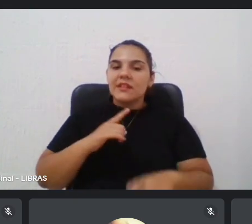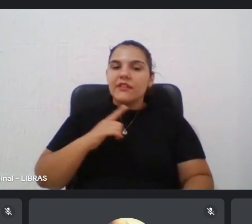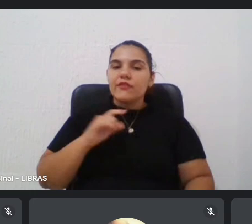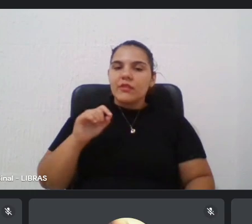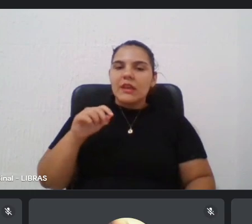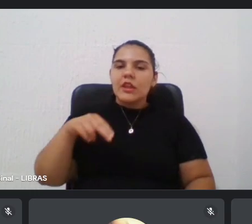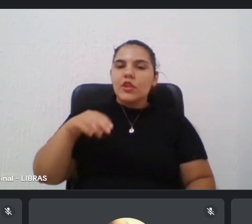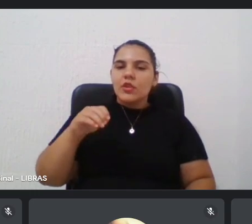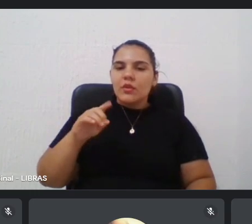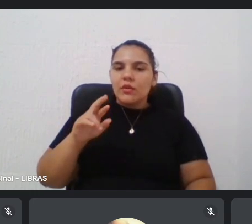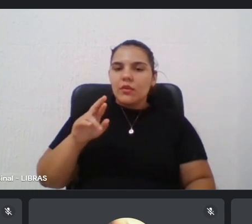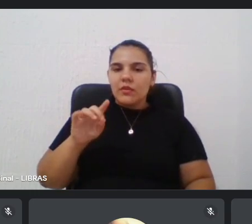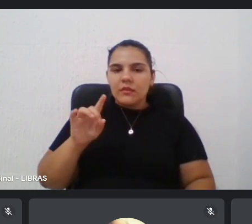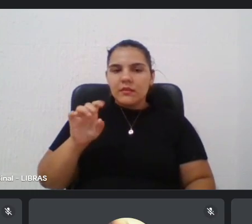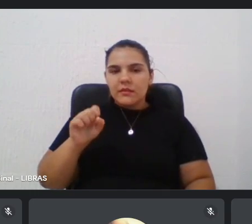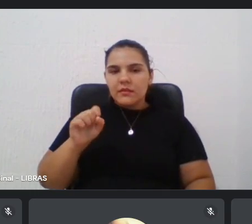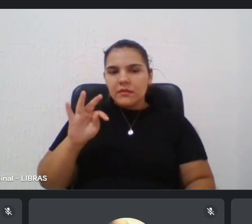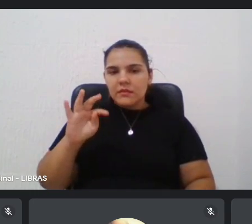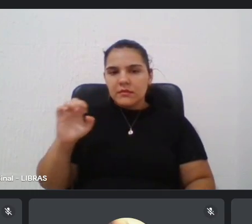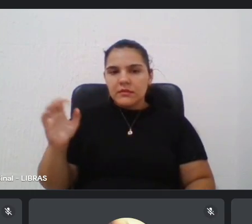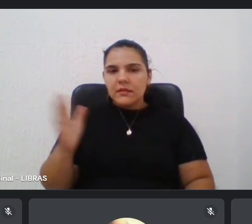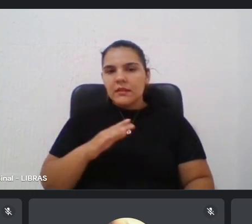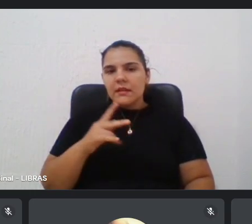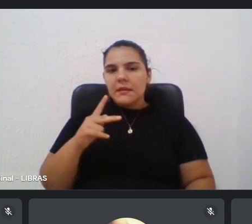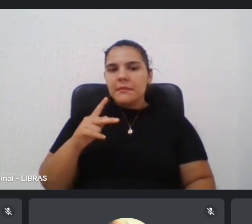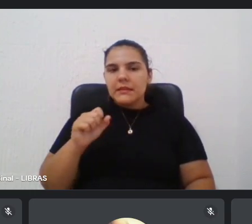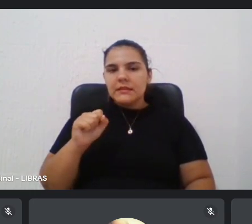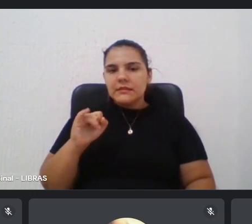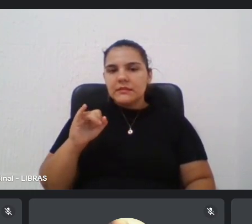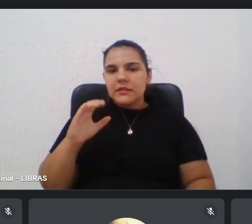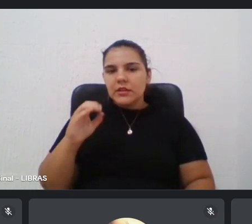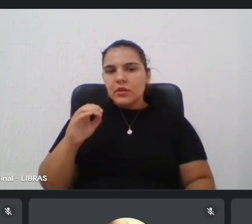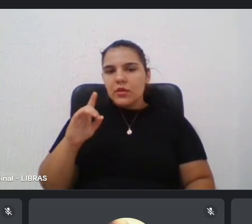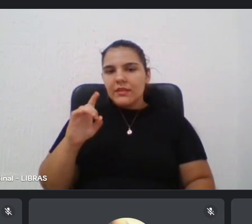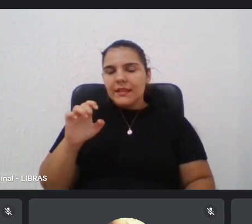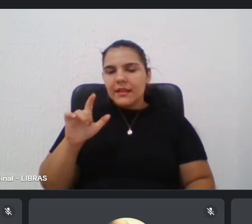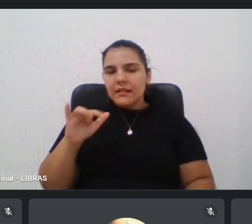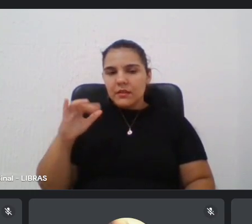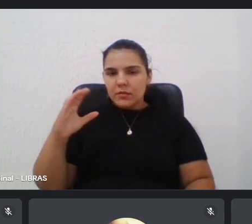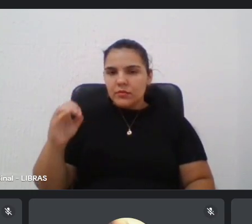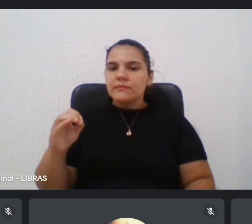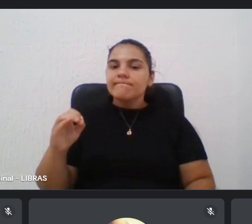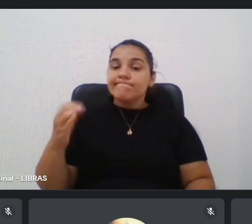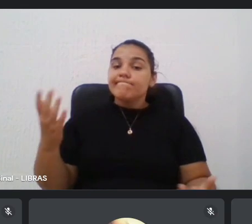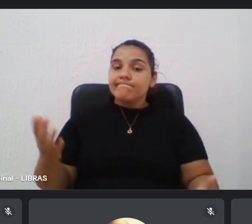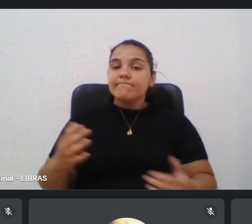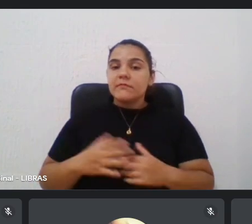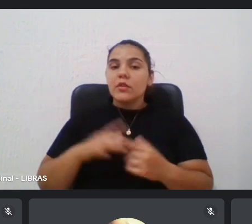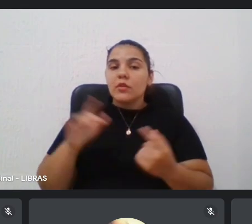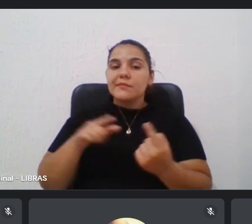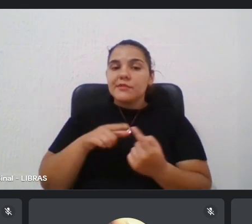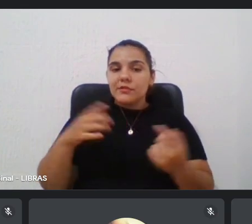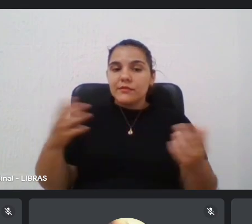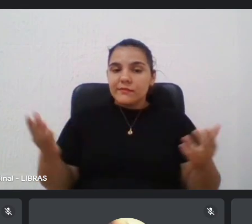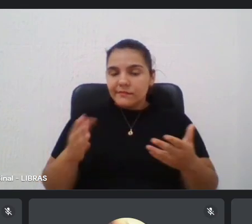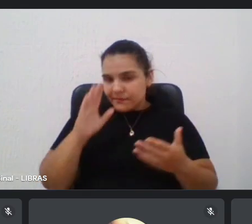cultura psicodélica, né? Então, um dos meus objetivos hoje é que a gente faça